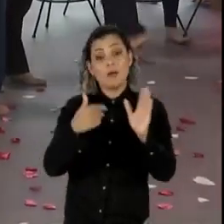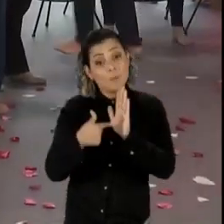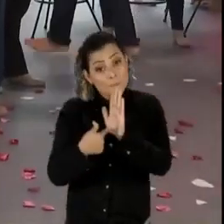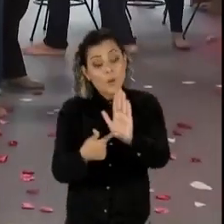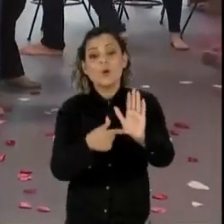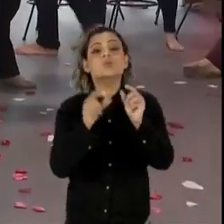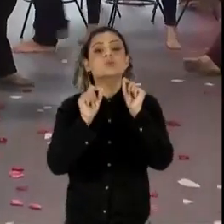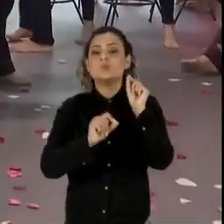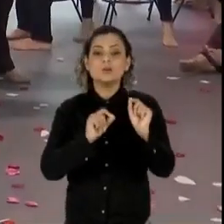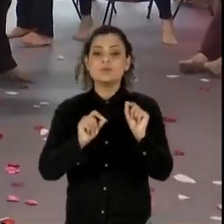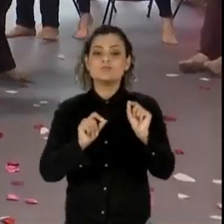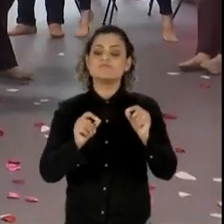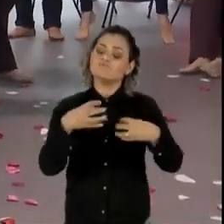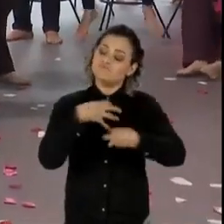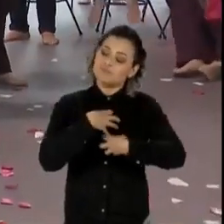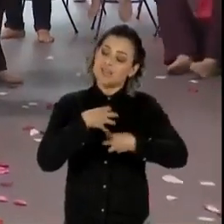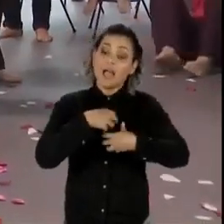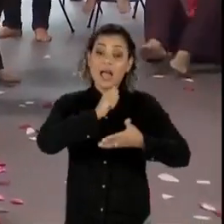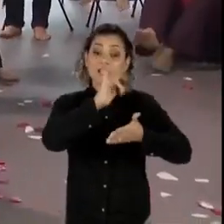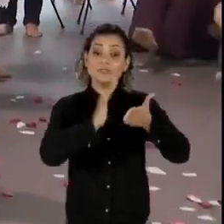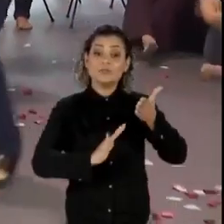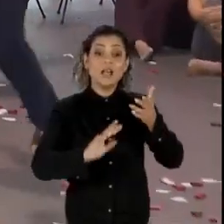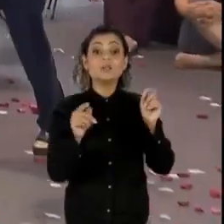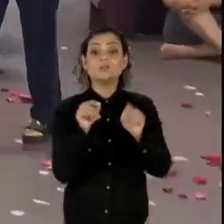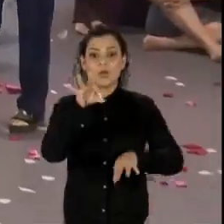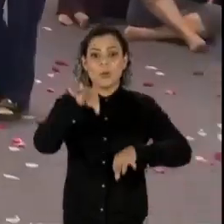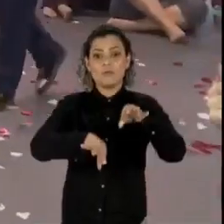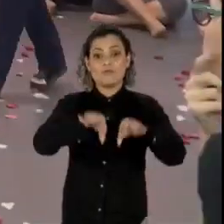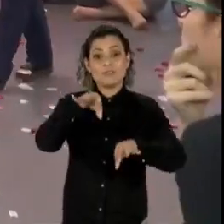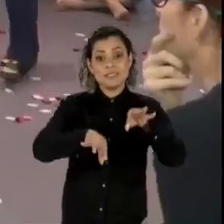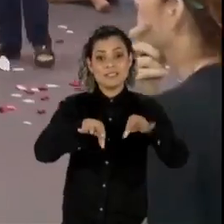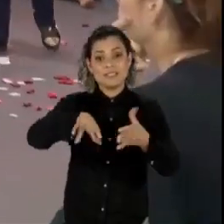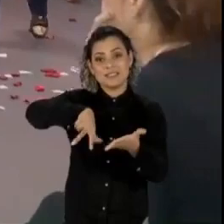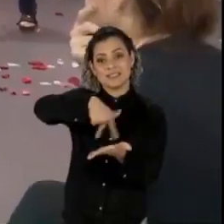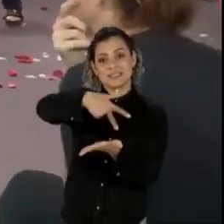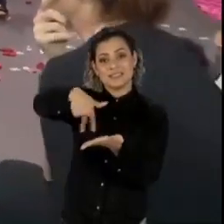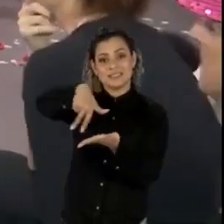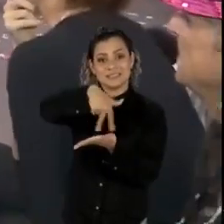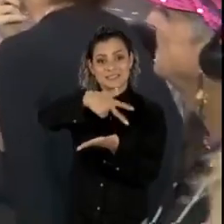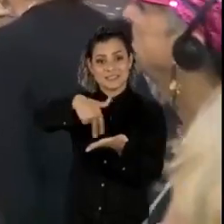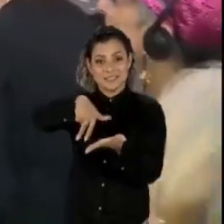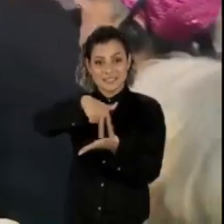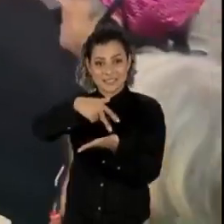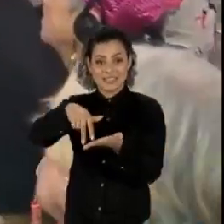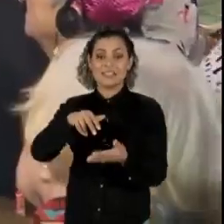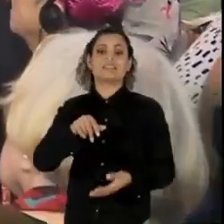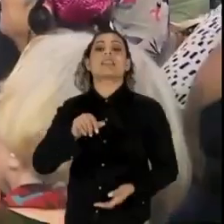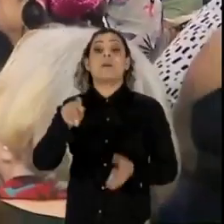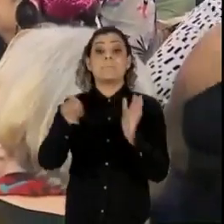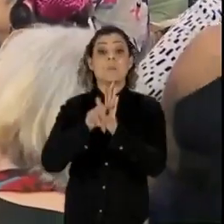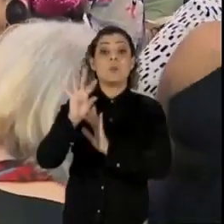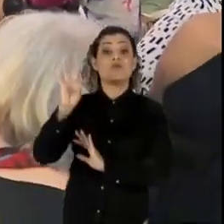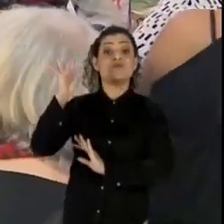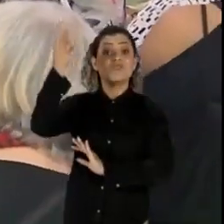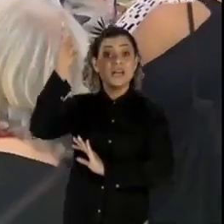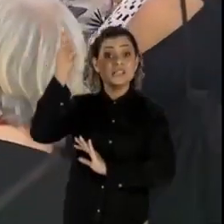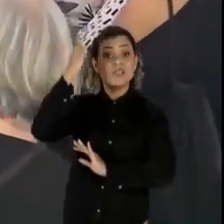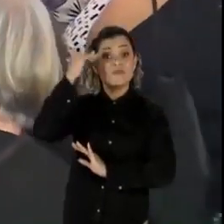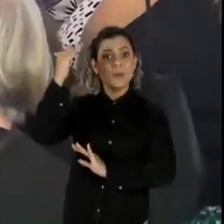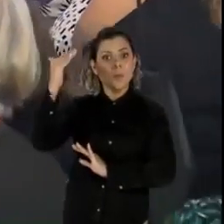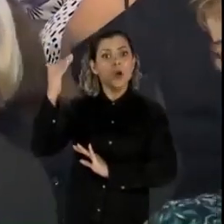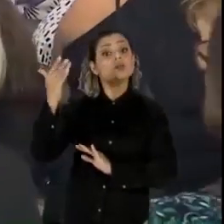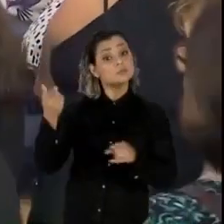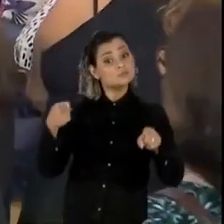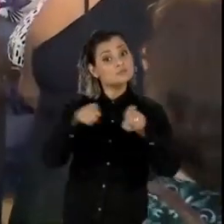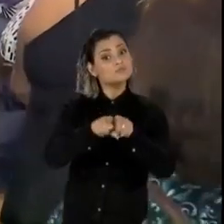sentidos e essa atividade é uma conclusão de um workshop com a dançarina denise namura da cia flor dp da frança com idosas do